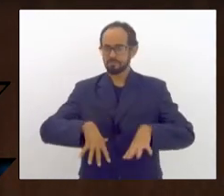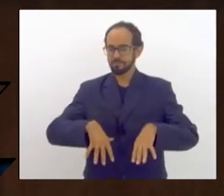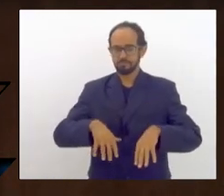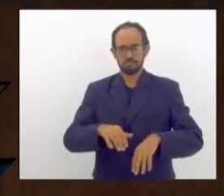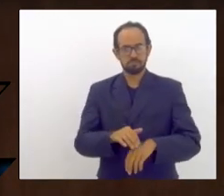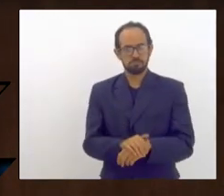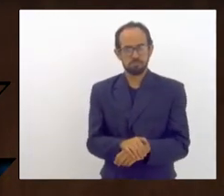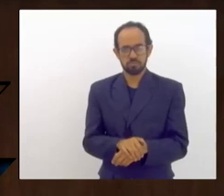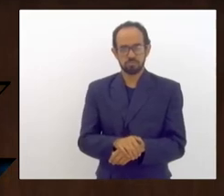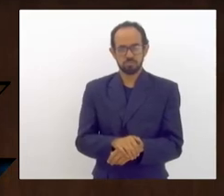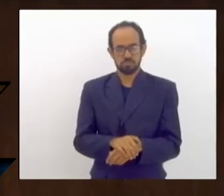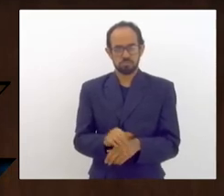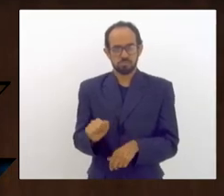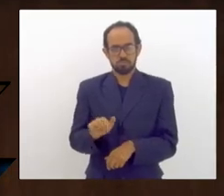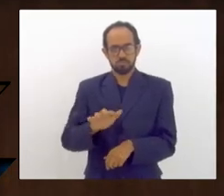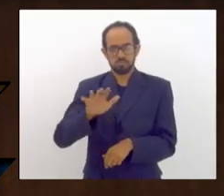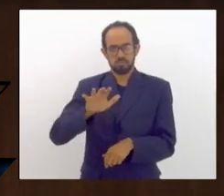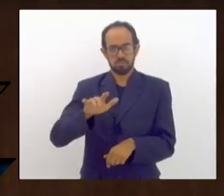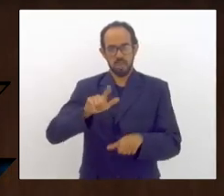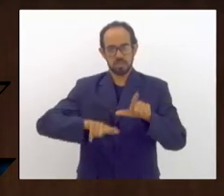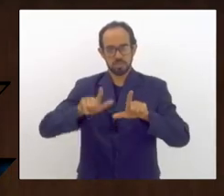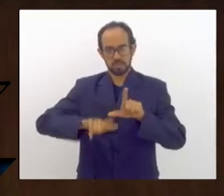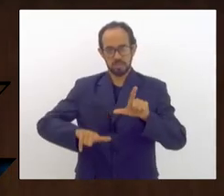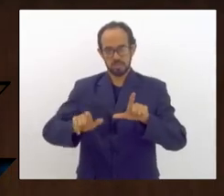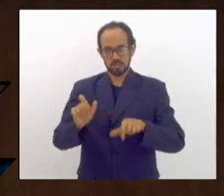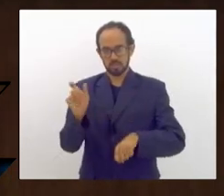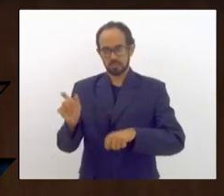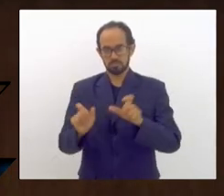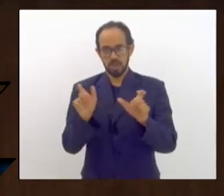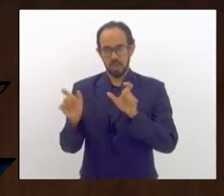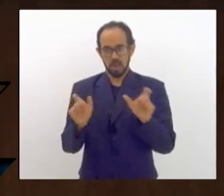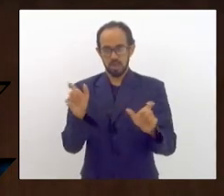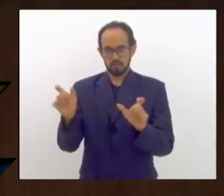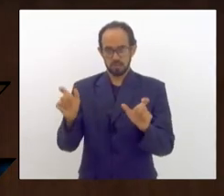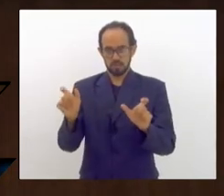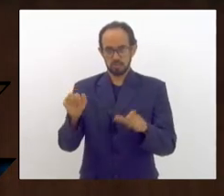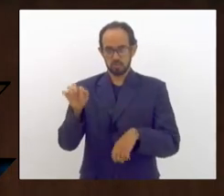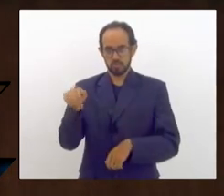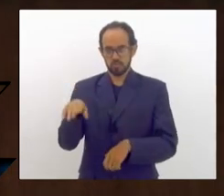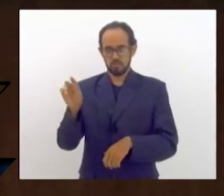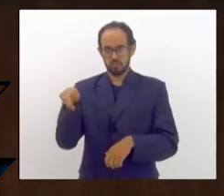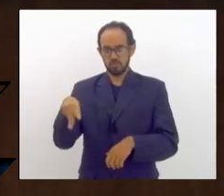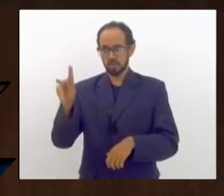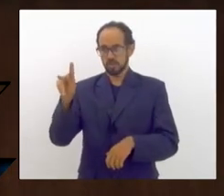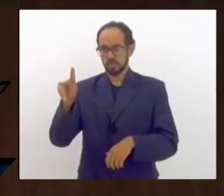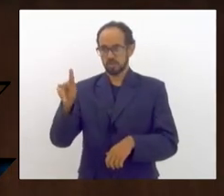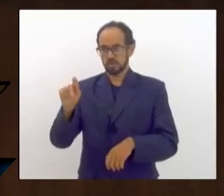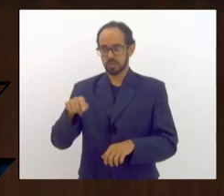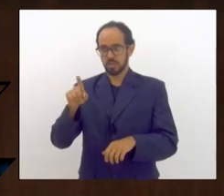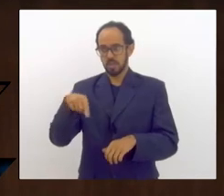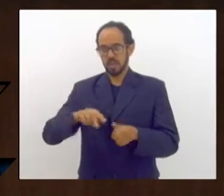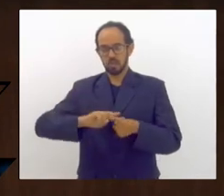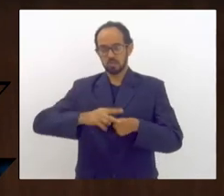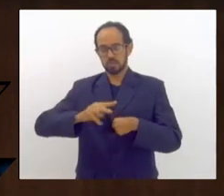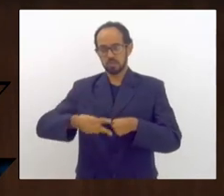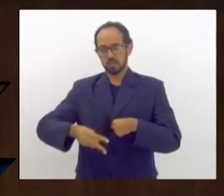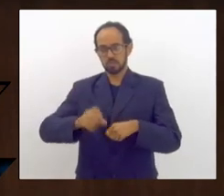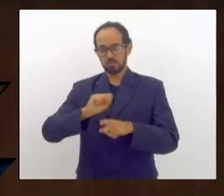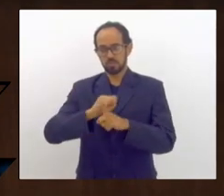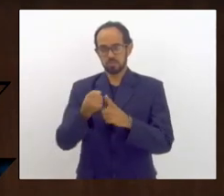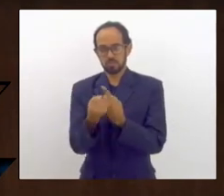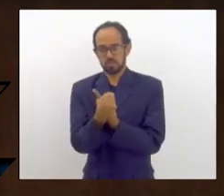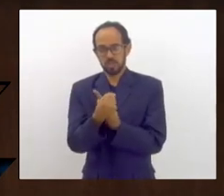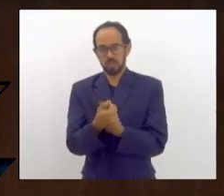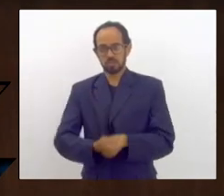Nas comunidades, as letras e as palavras das comunidades do funk refletem uma sociedade que